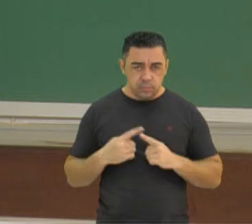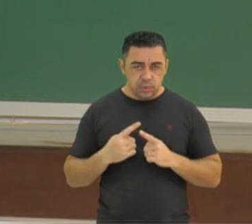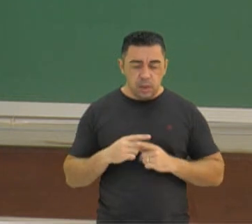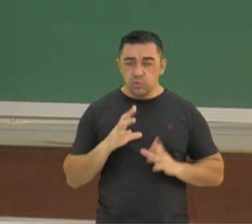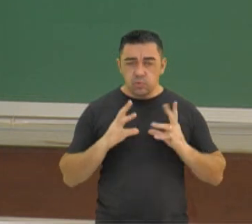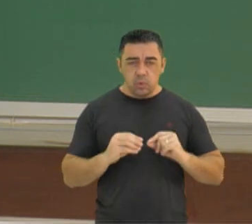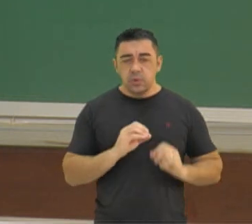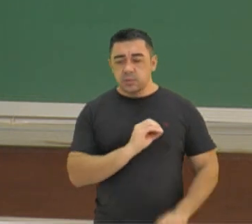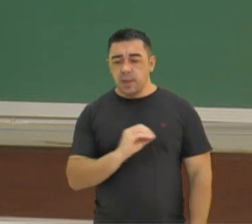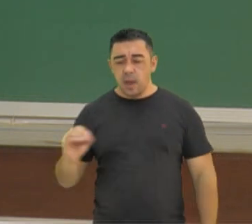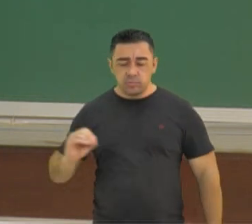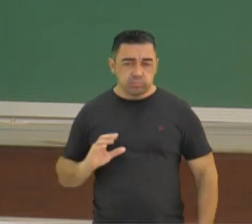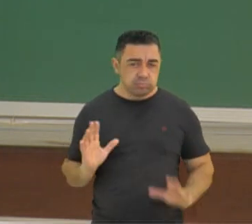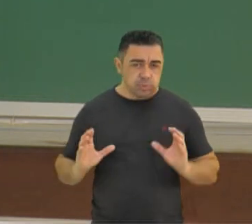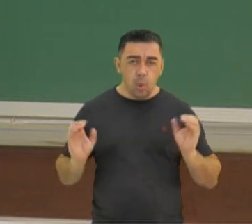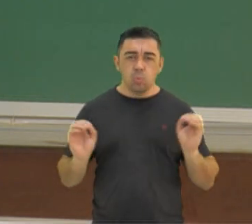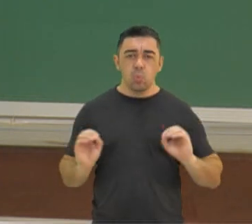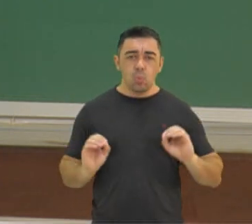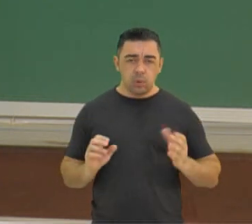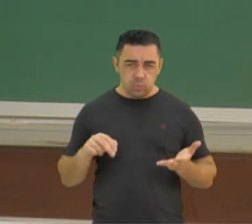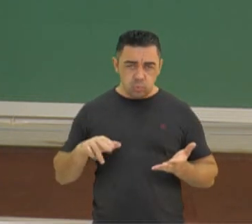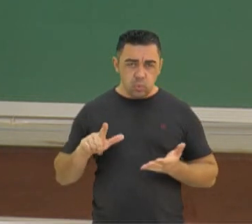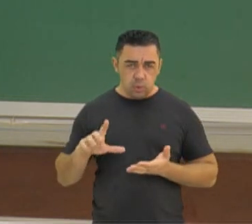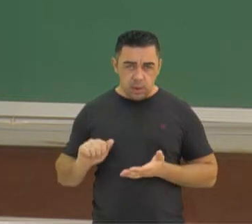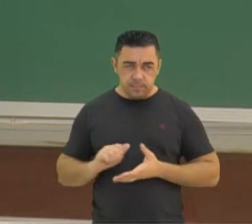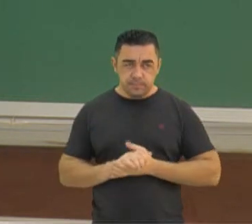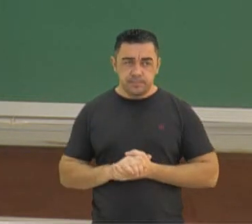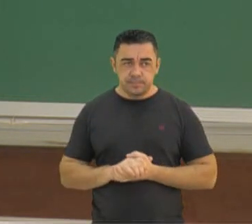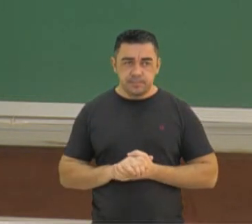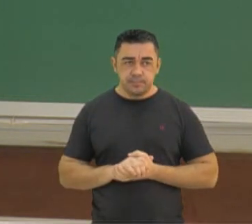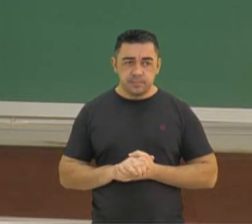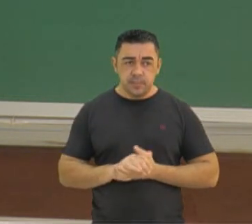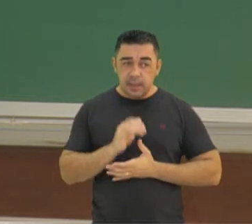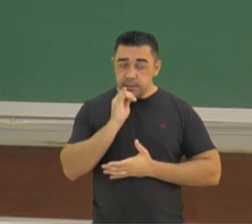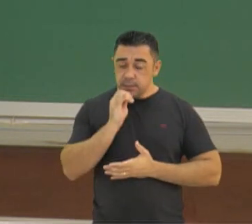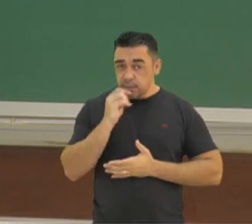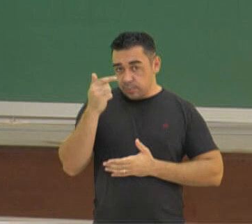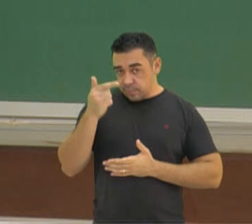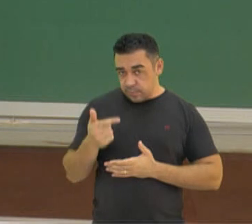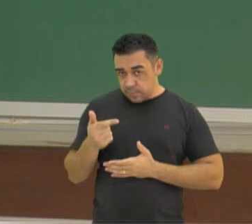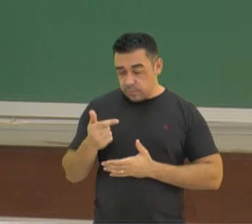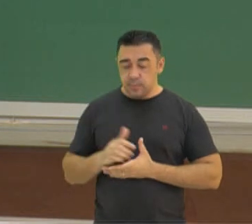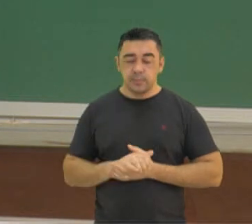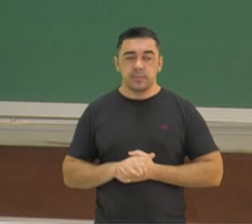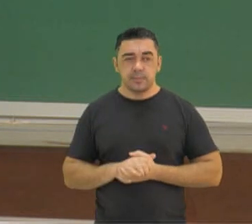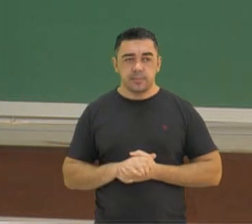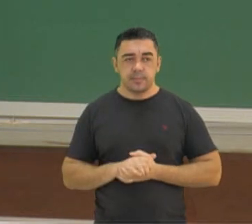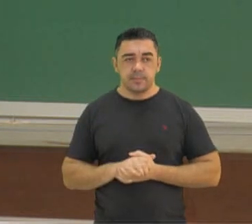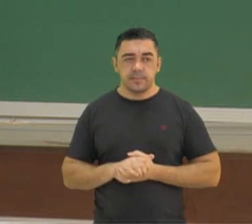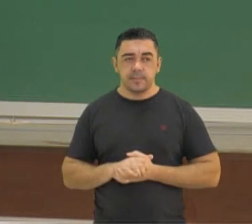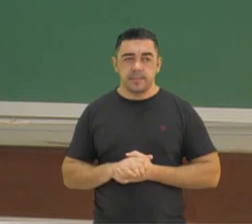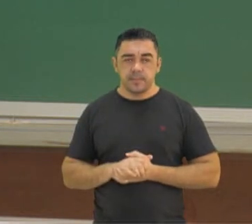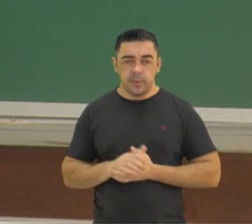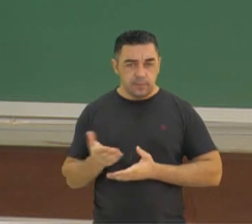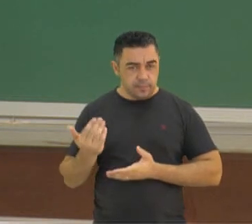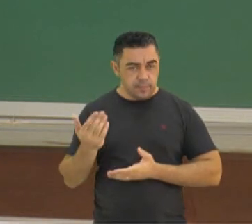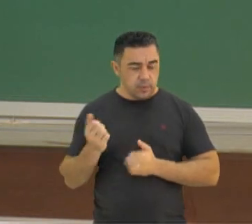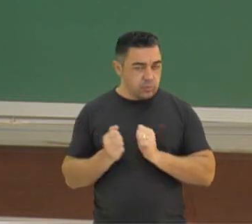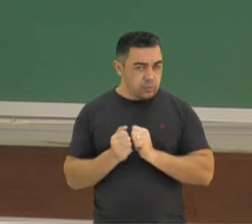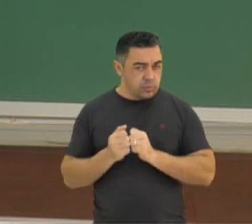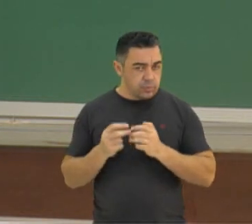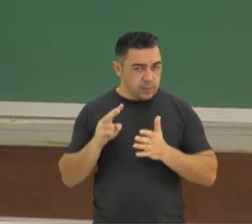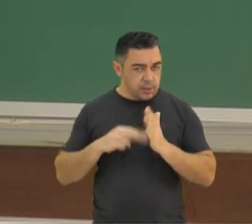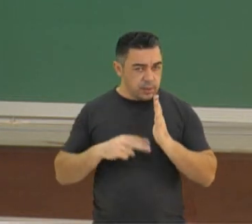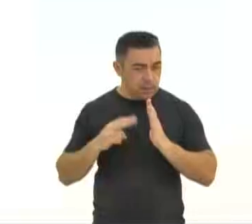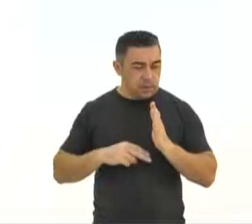solução também é igual a 0. Tudo bem? Agora vamos aqui para o exemplo 2. Acompanhe comigo a leitura